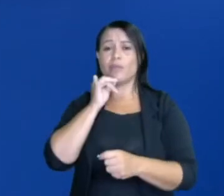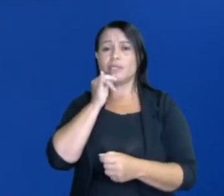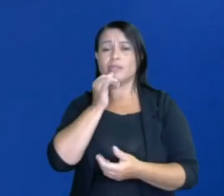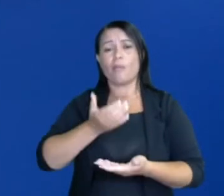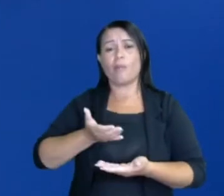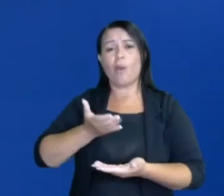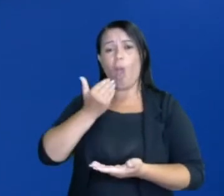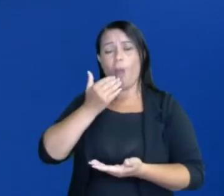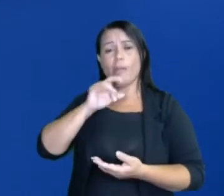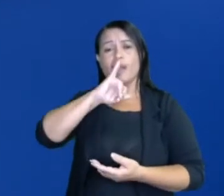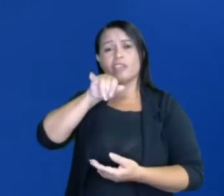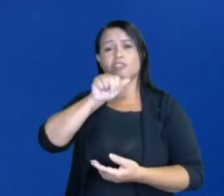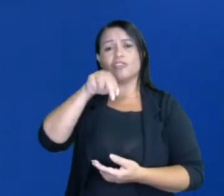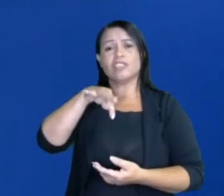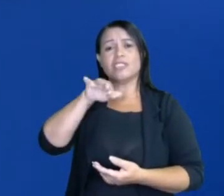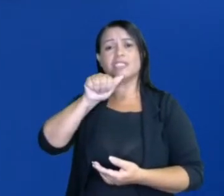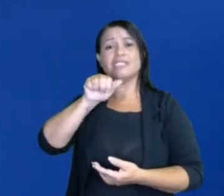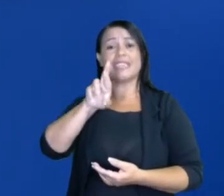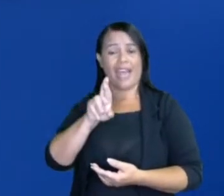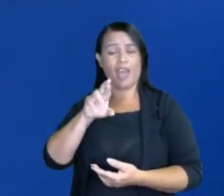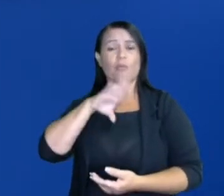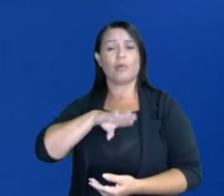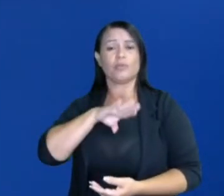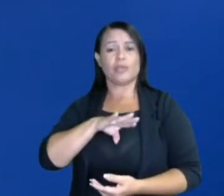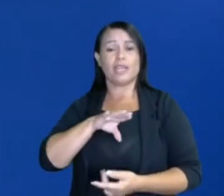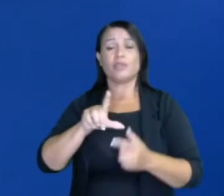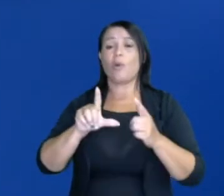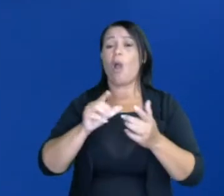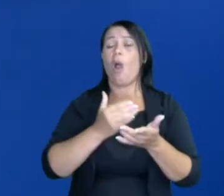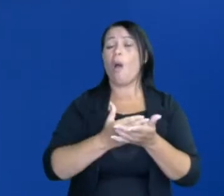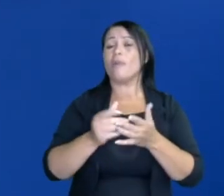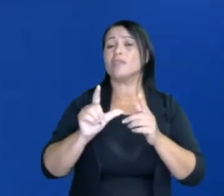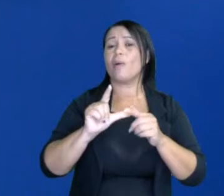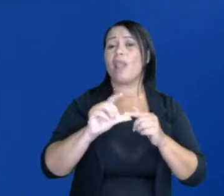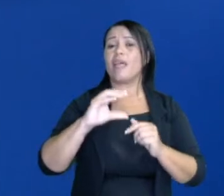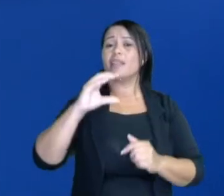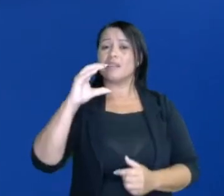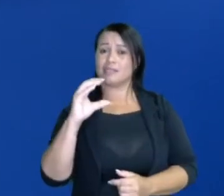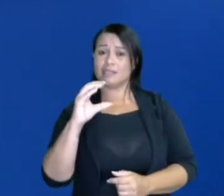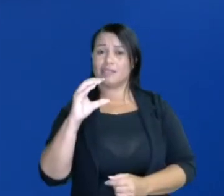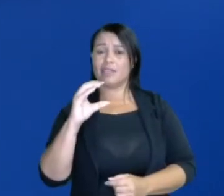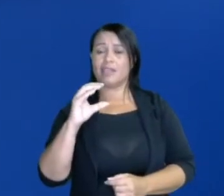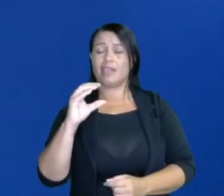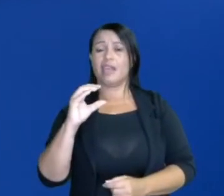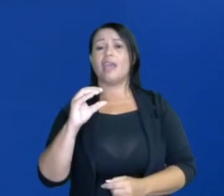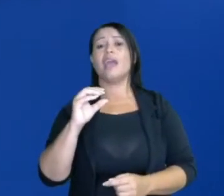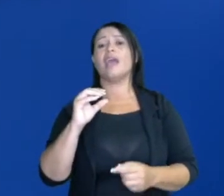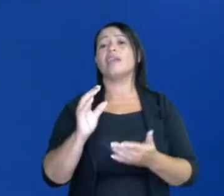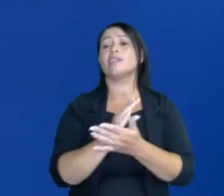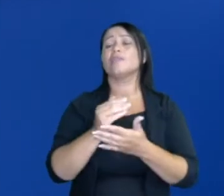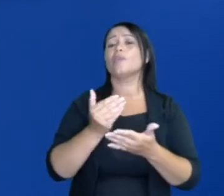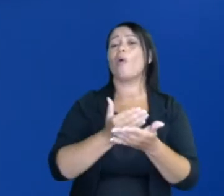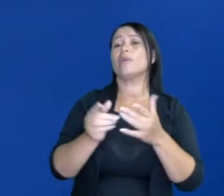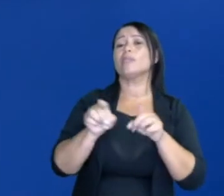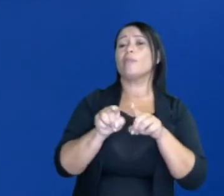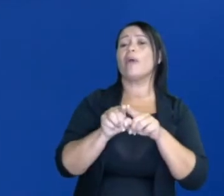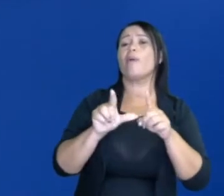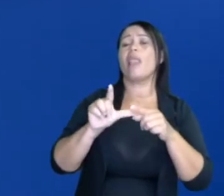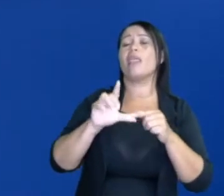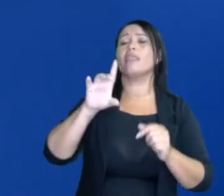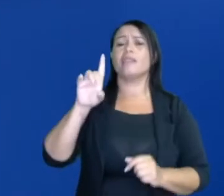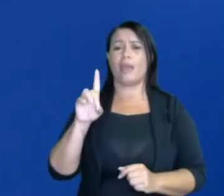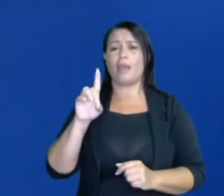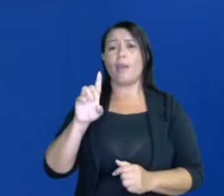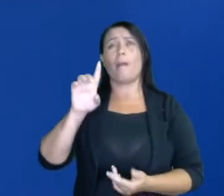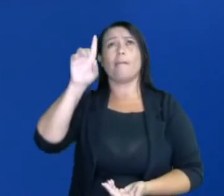cenar começa com a letra C, ela deveria vir primeiro que desayunar, que começa com a letra D. Mas no dia